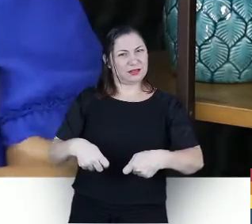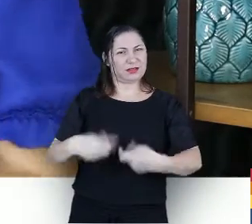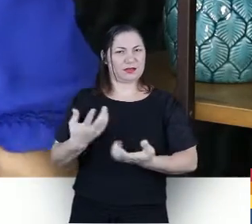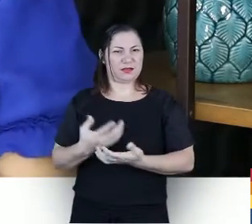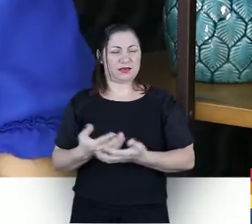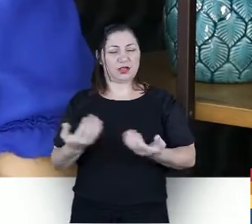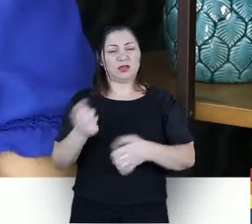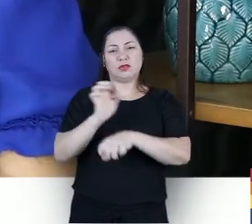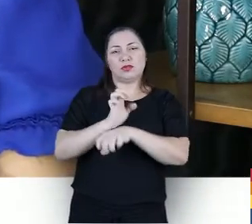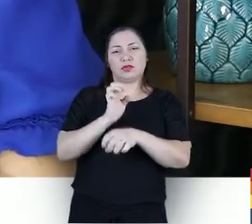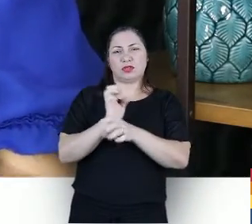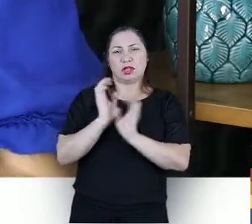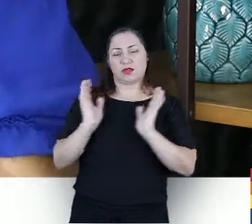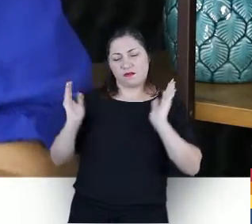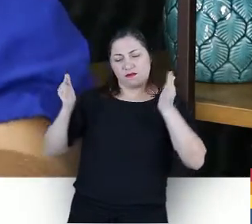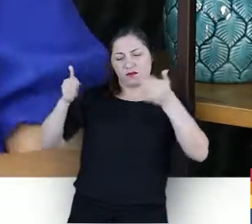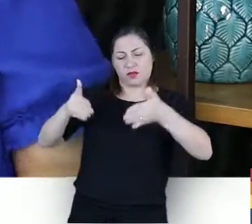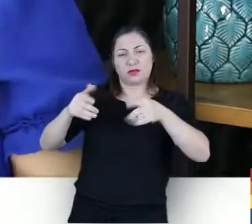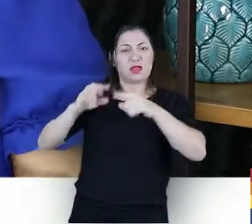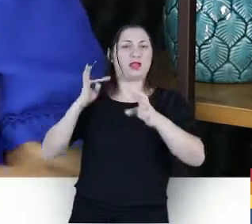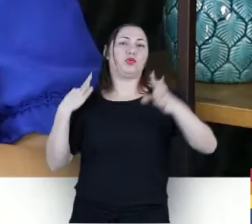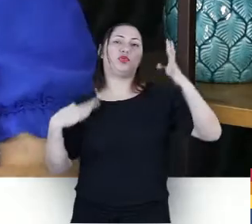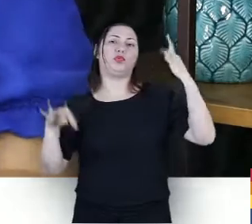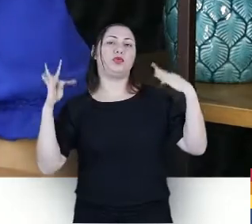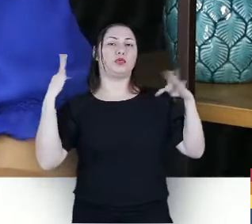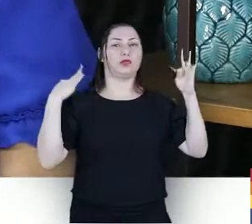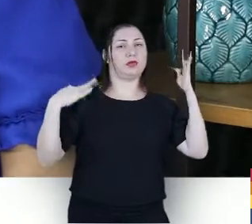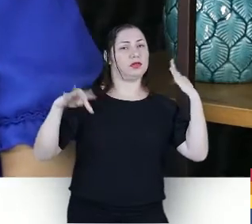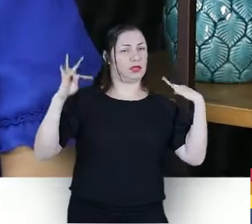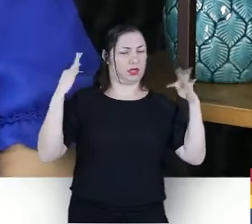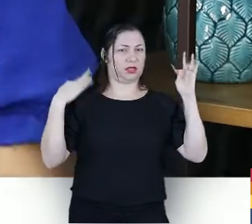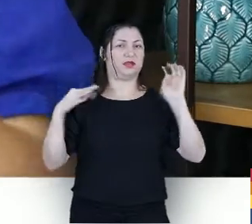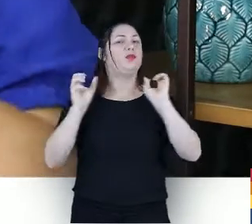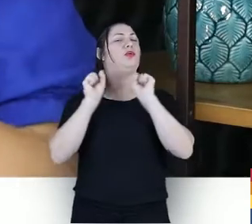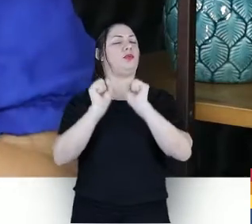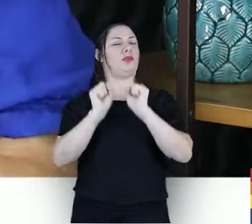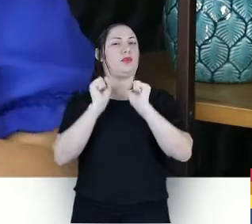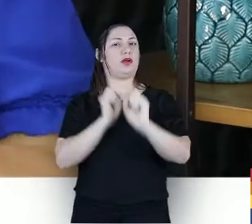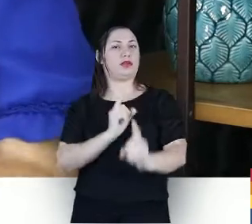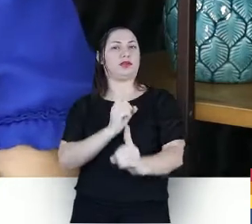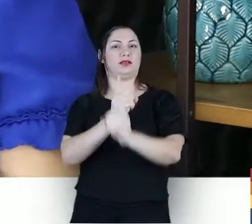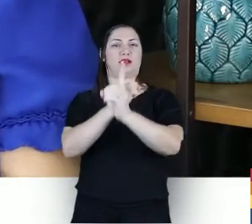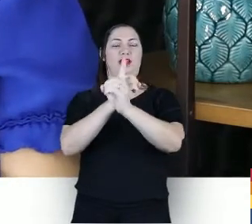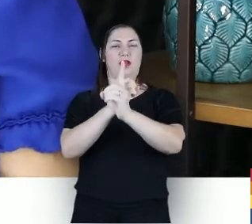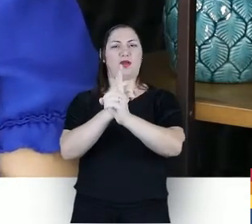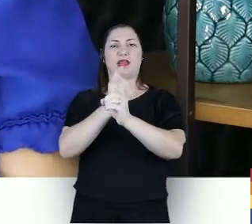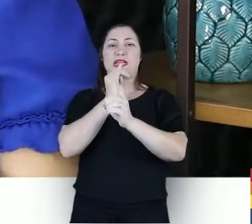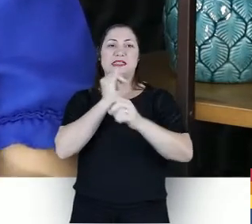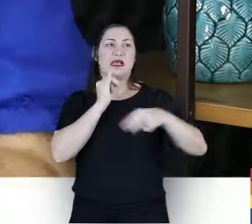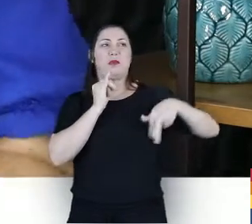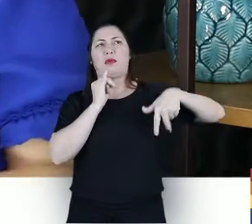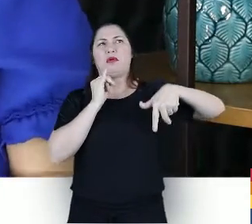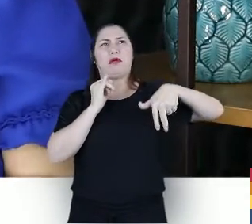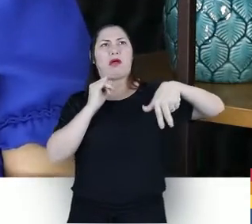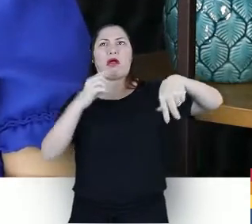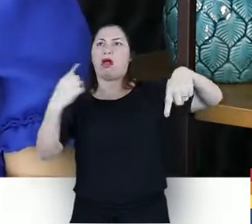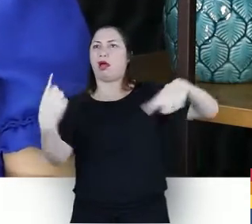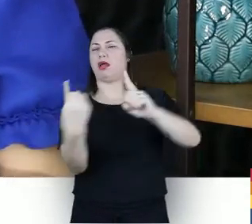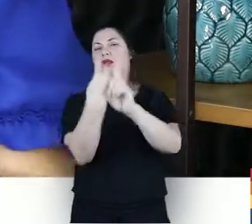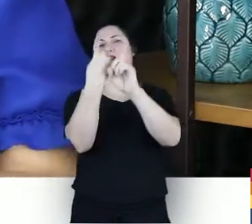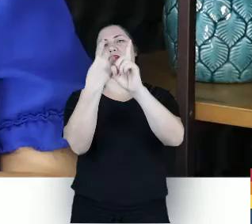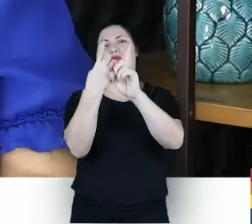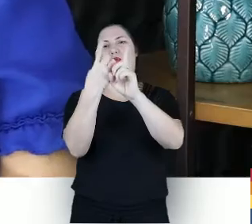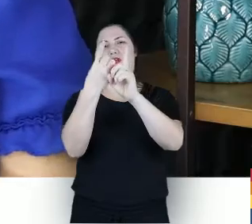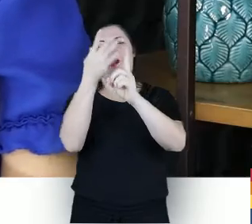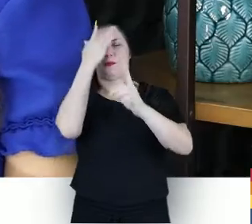um turista. E será que eu posso ajudá-lo? De que forma eu posso ajudá-lo? Utilizando a língua inglesa. É um